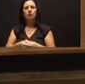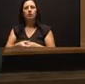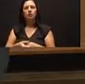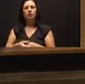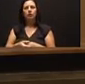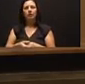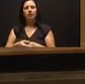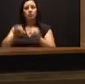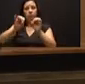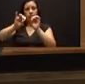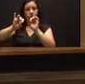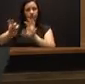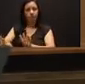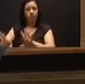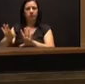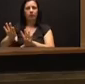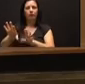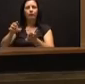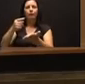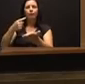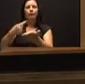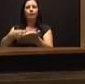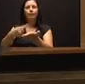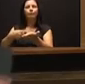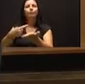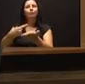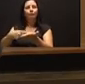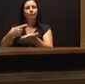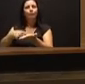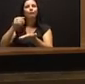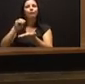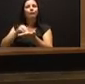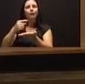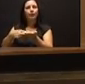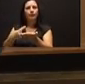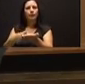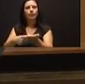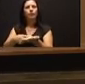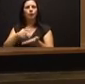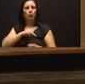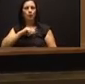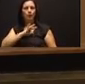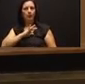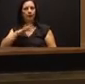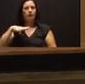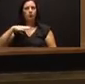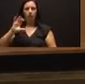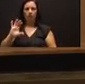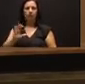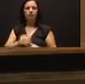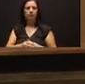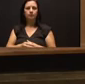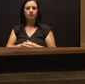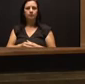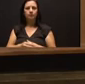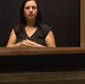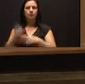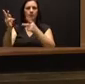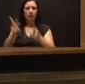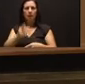o desmazelo, a falta de competência para administrar, a falta de gestão desse governo do PT em Cubatão. Vereador, tivemos também a presença